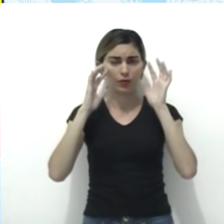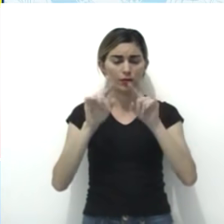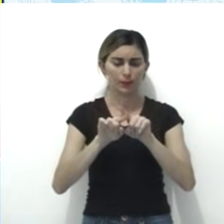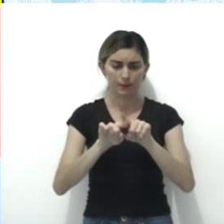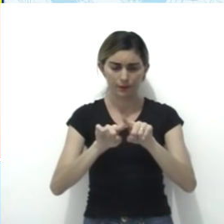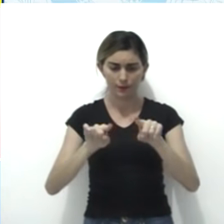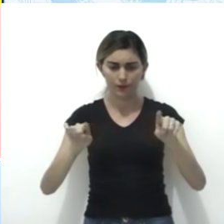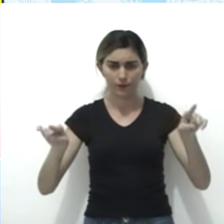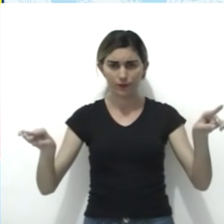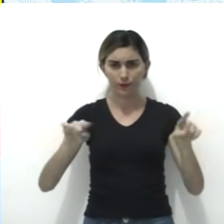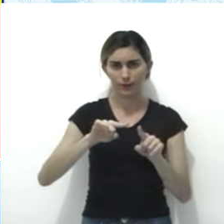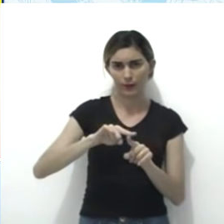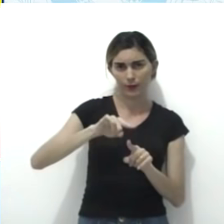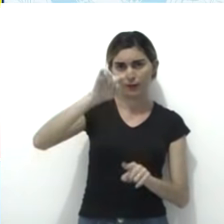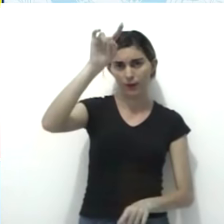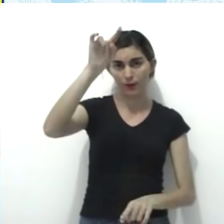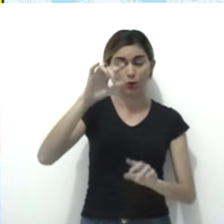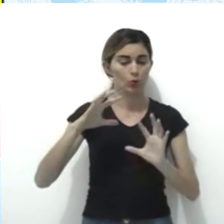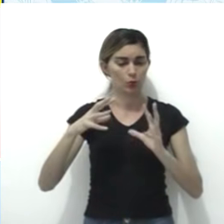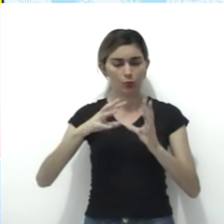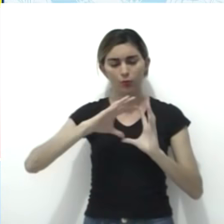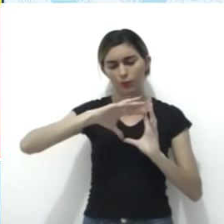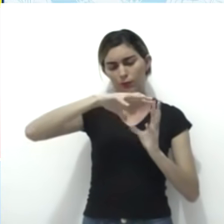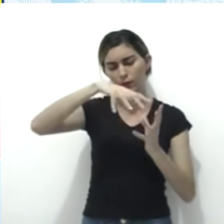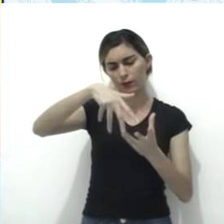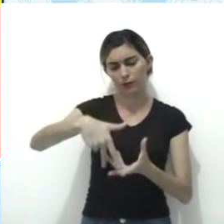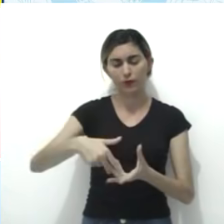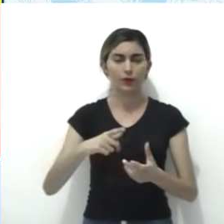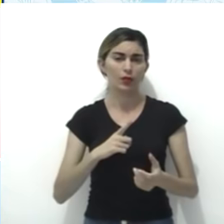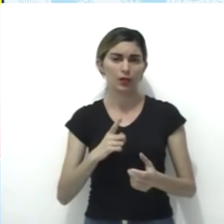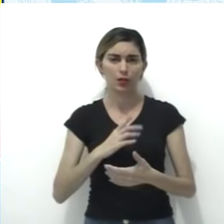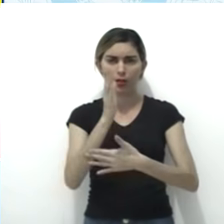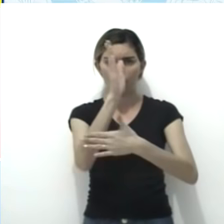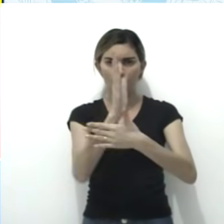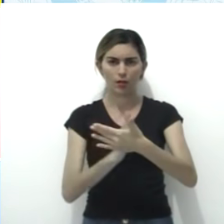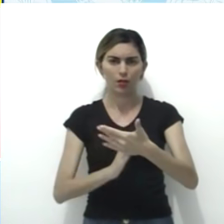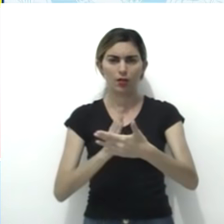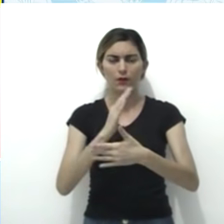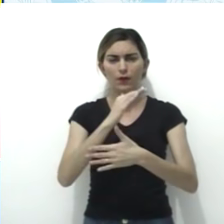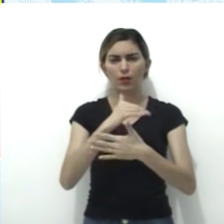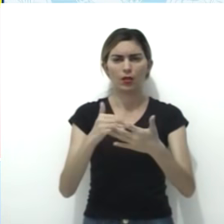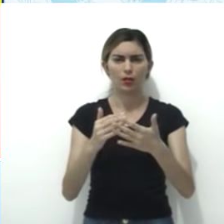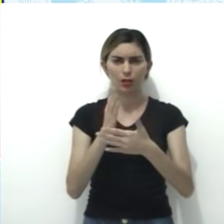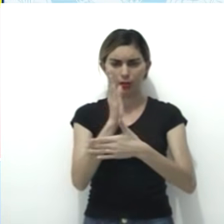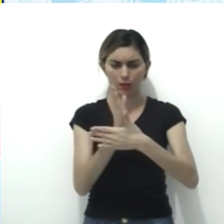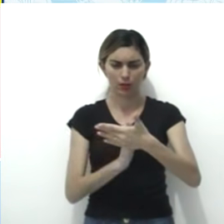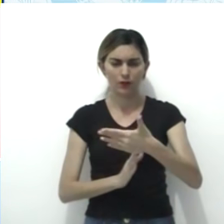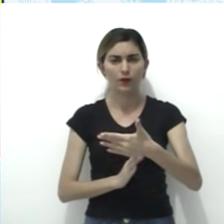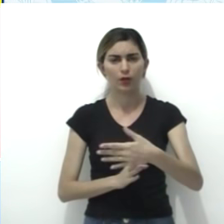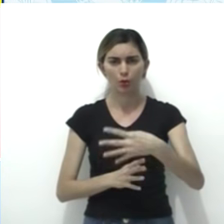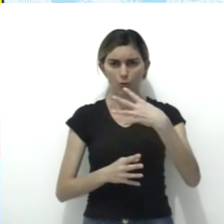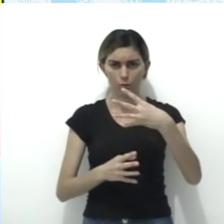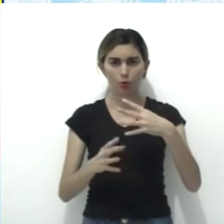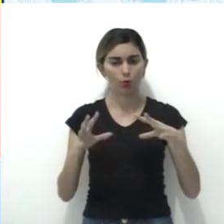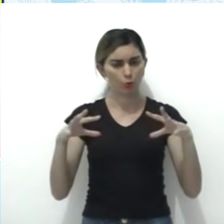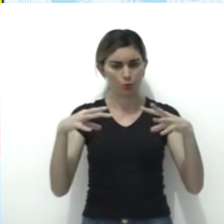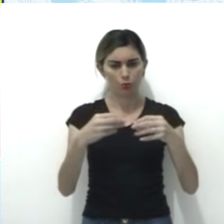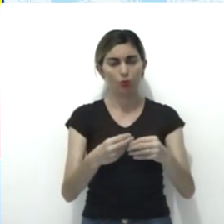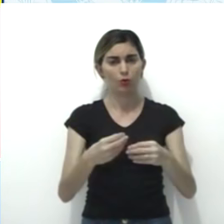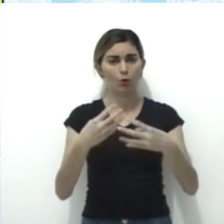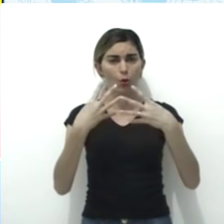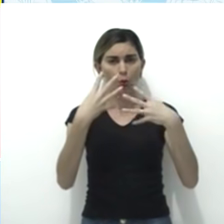essa linha e essa divisão em todos os planetas então nós vamos dividir até certo